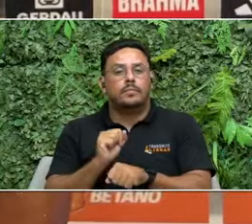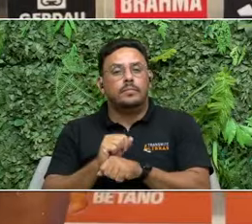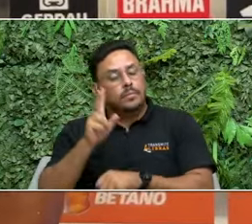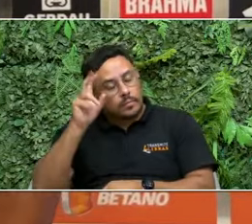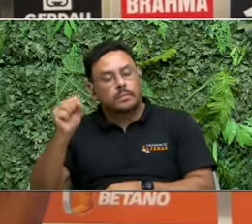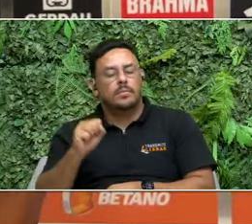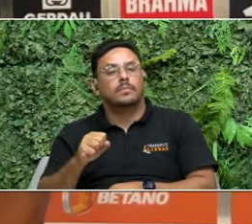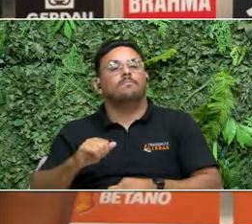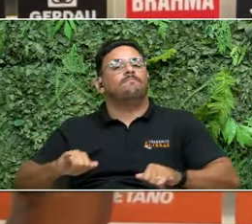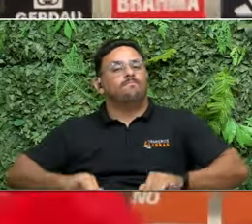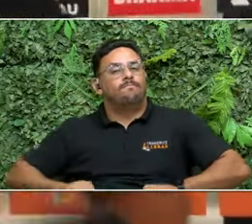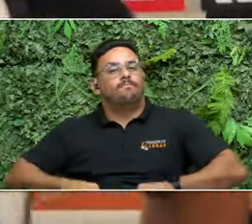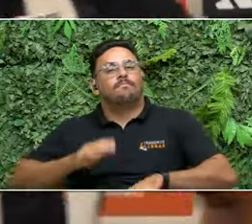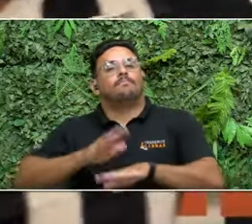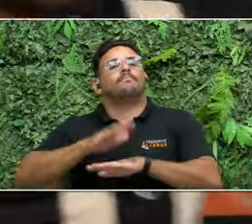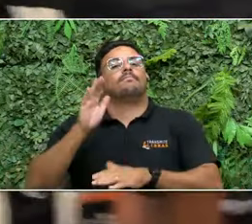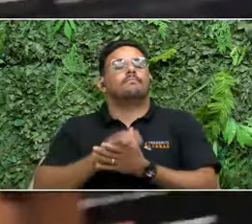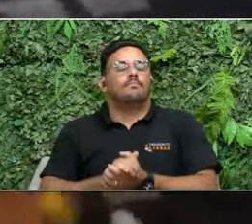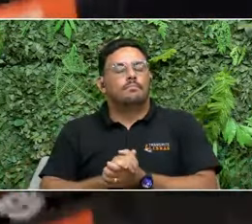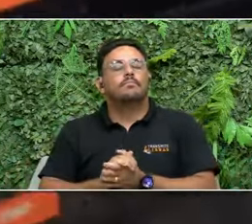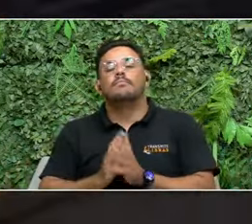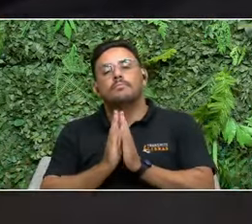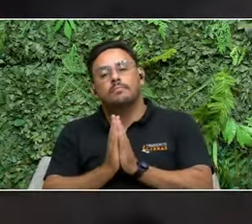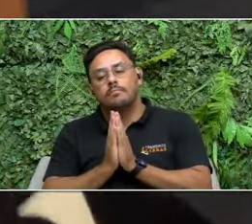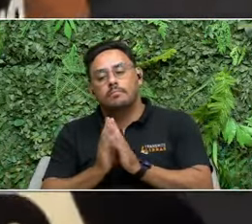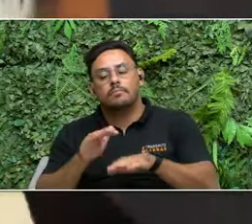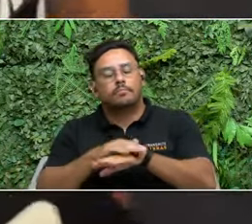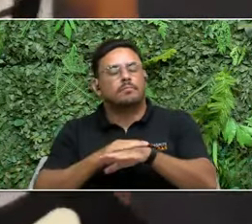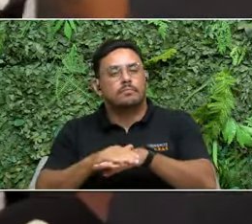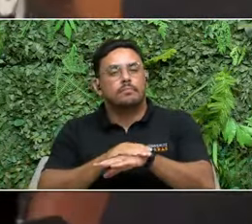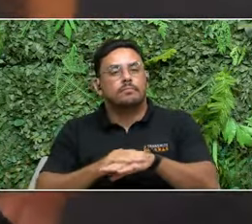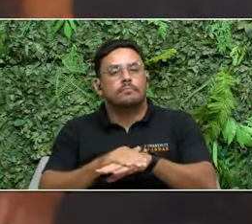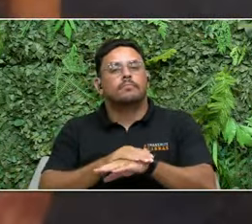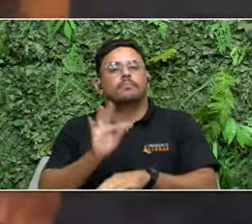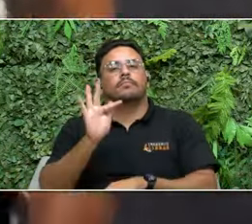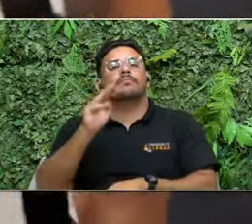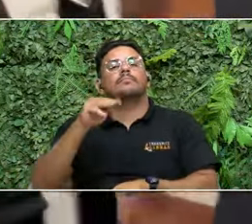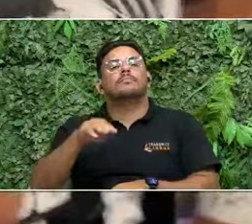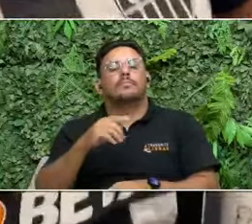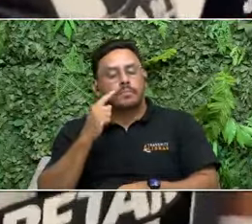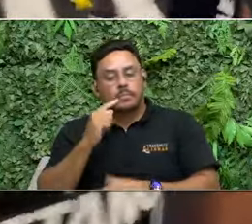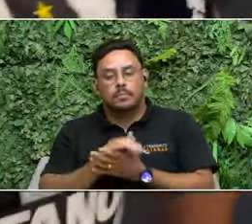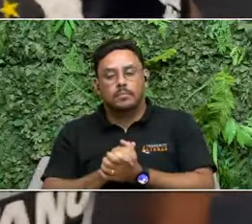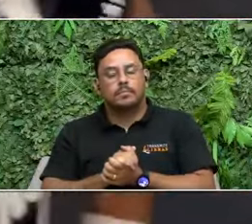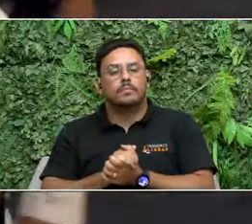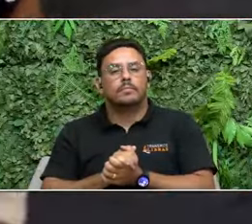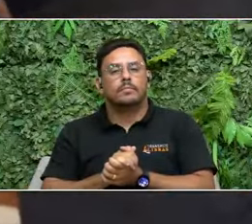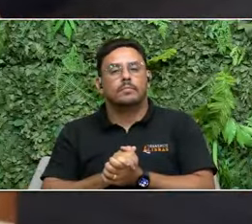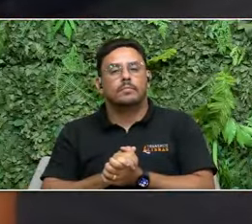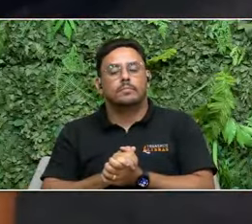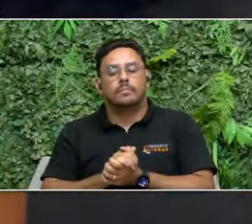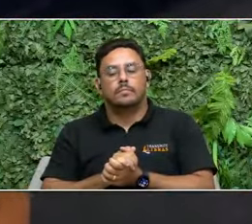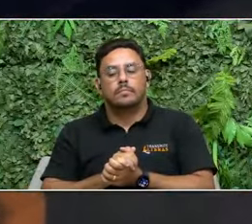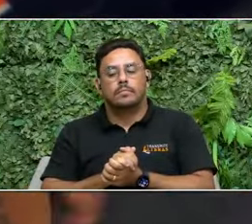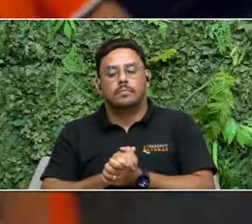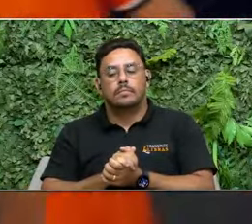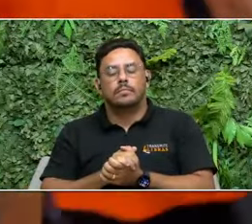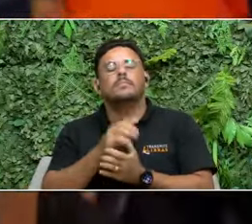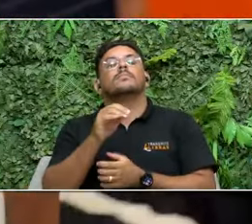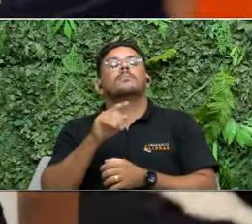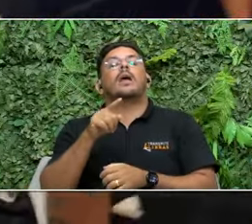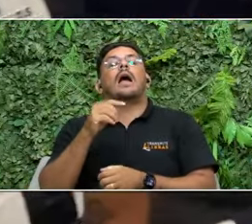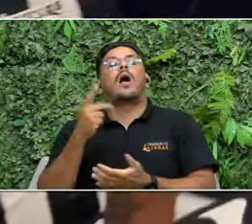e sofremos bastante por gentileza para conversar aqui com a FM o tempo no no momento só um minutinho amigo pera aí no momento da